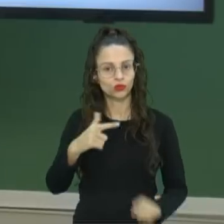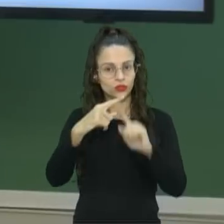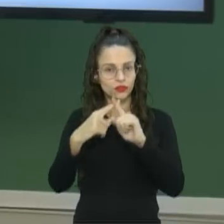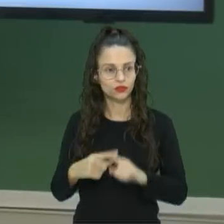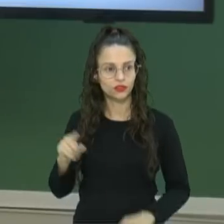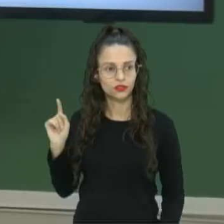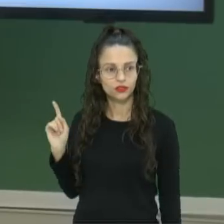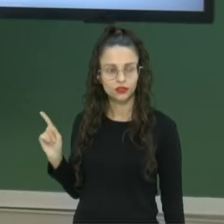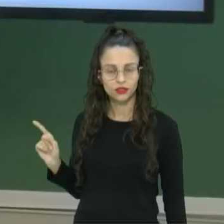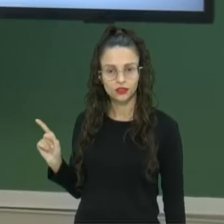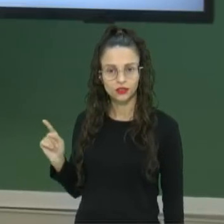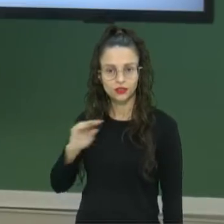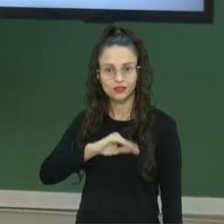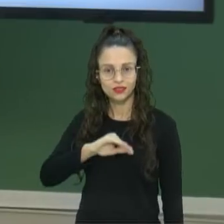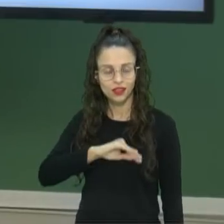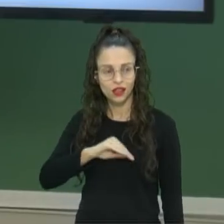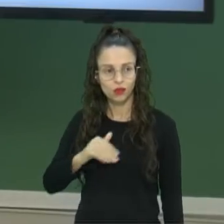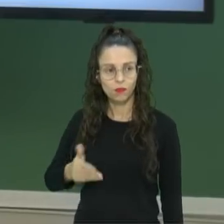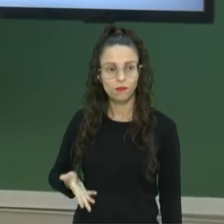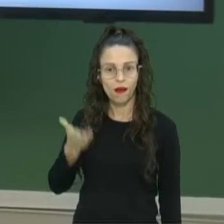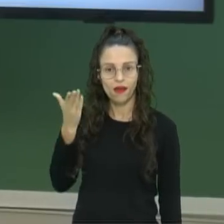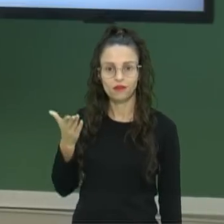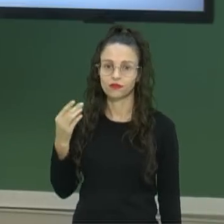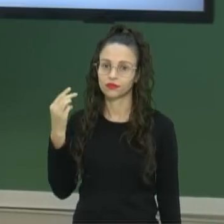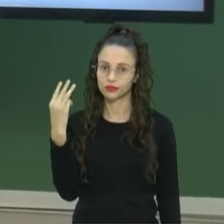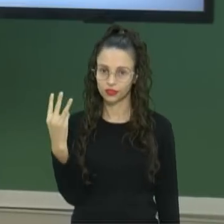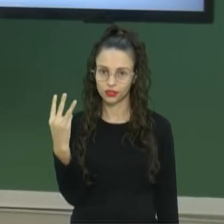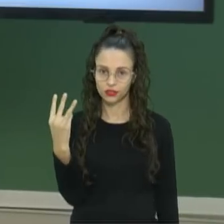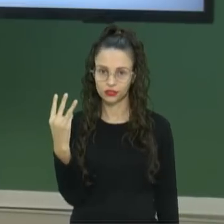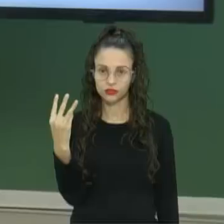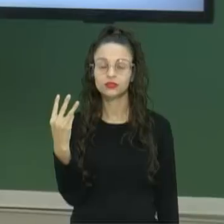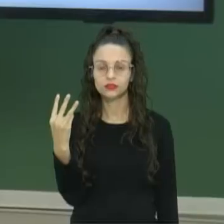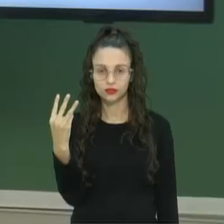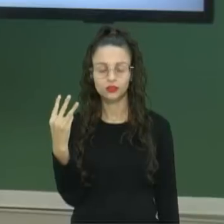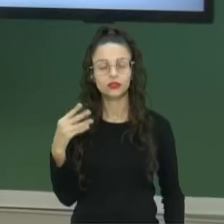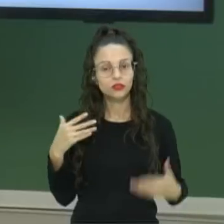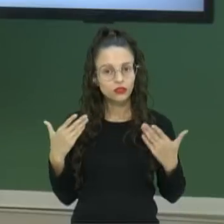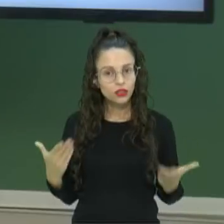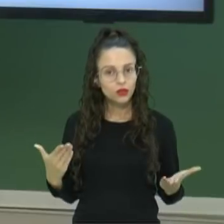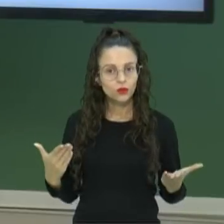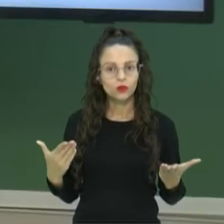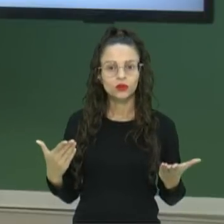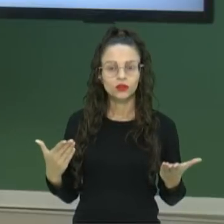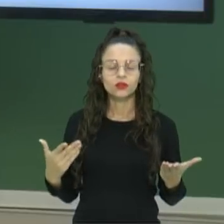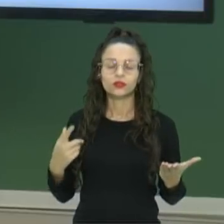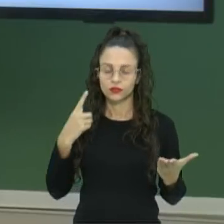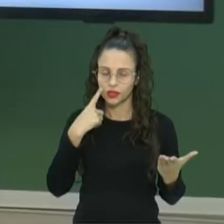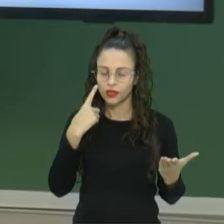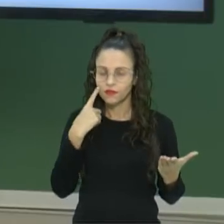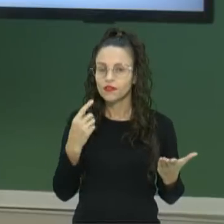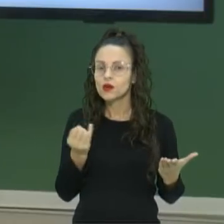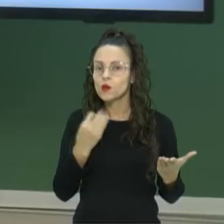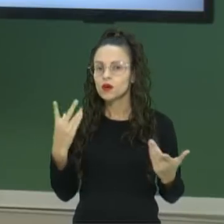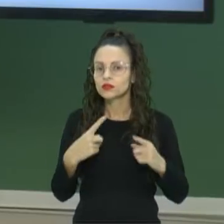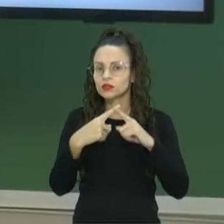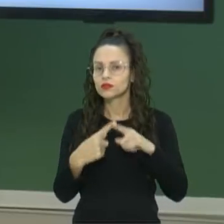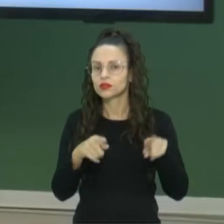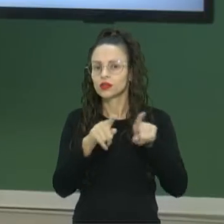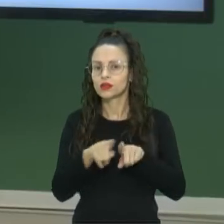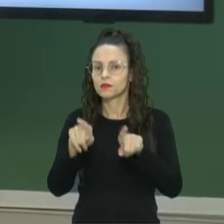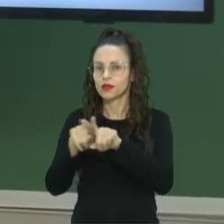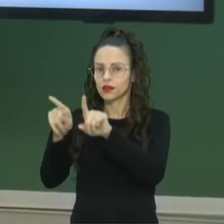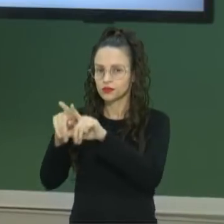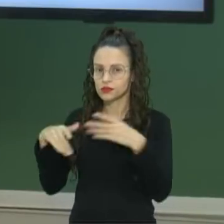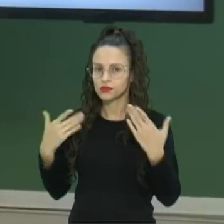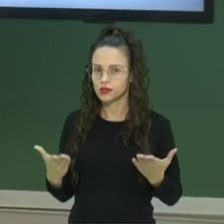aqui de baixo, que é grande, ele aparece apenas 3 vezes. Então, eu tenho que considerar essa incidência deles. Então, nós